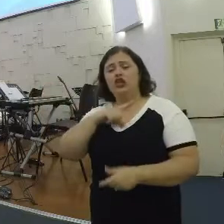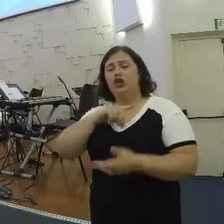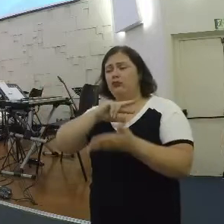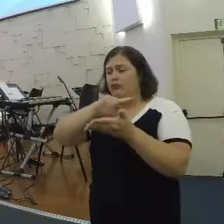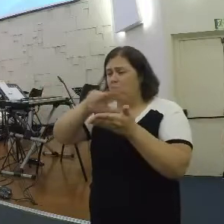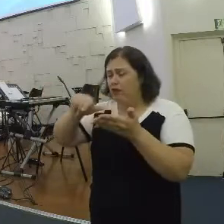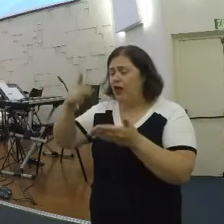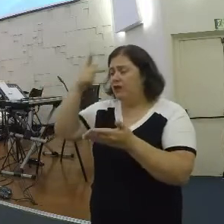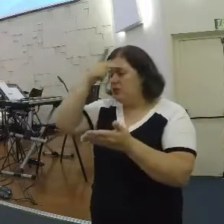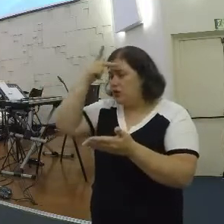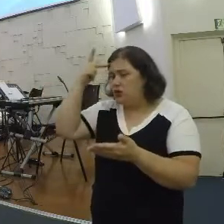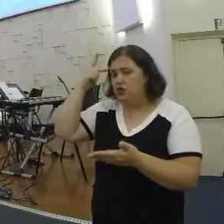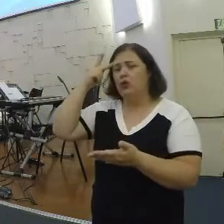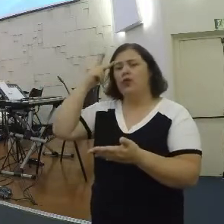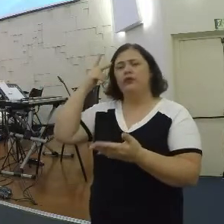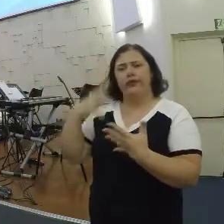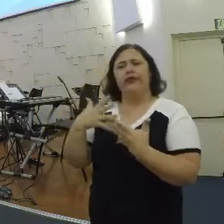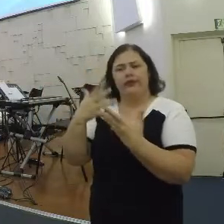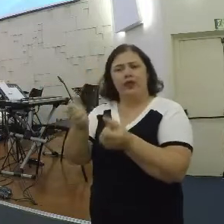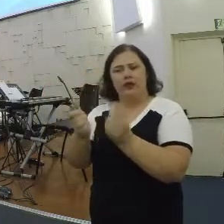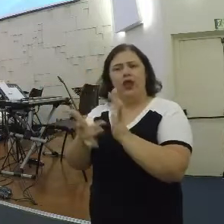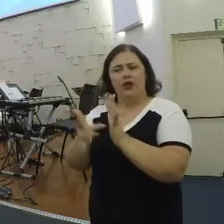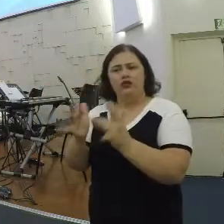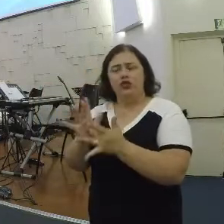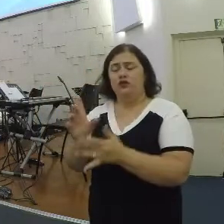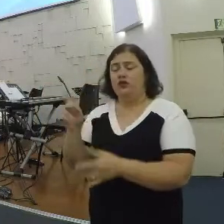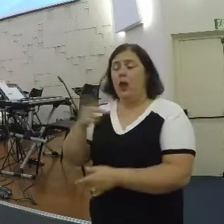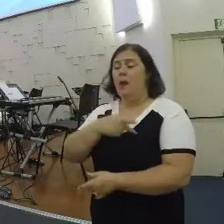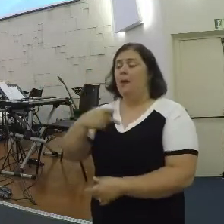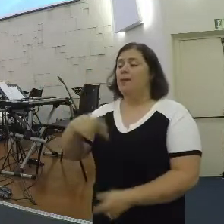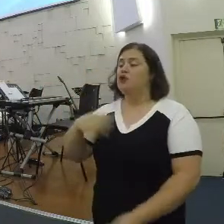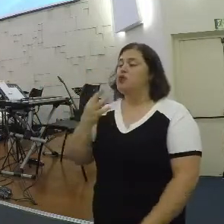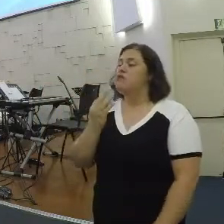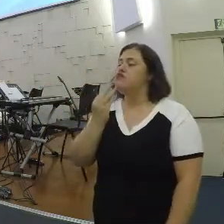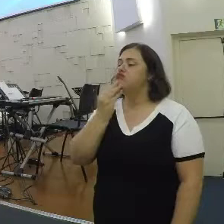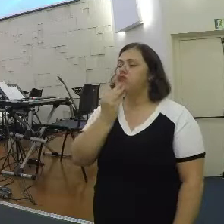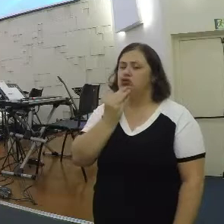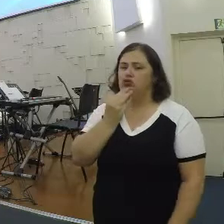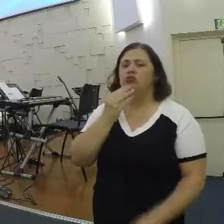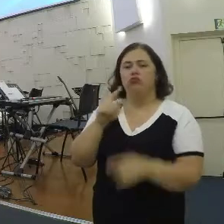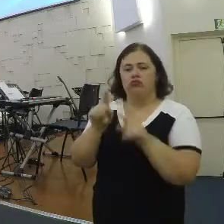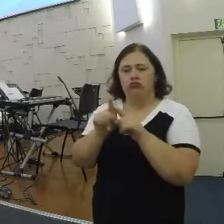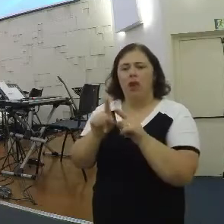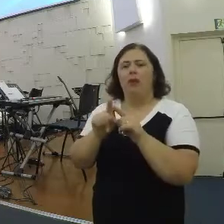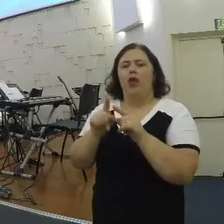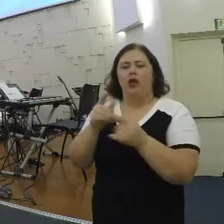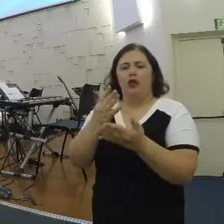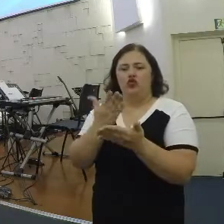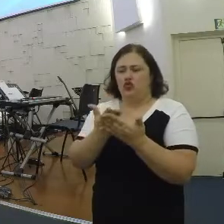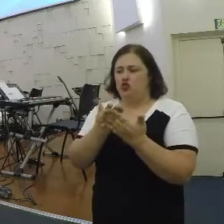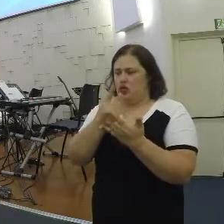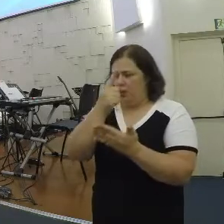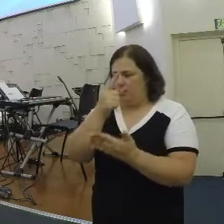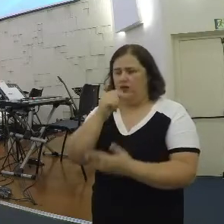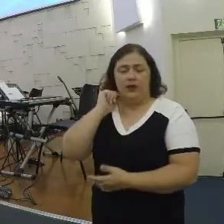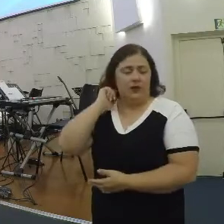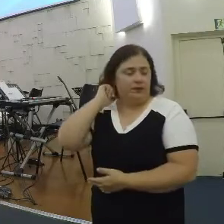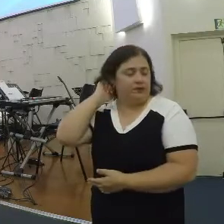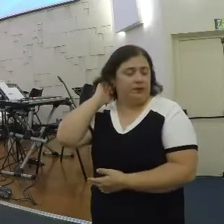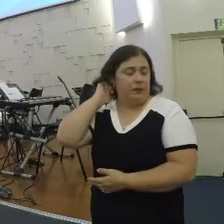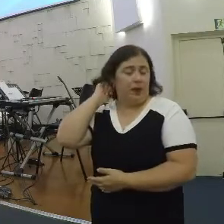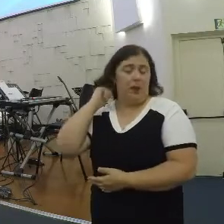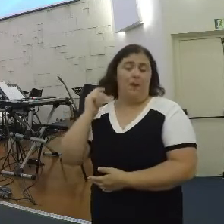Pastor Petrônio estudava na mesma universidade. Ele era do departamento de letras, eu era do departamento de ciências humanas e filosofia.